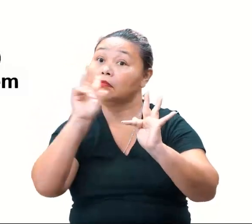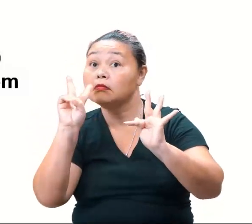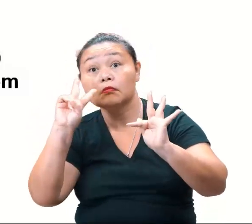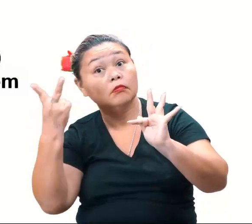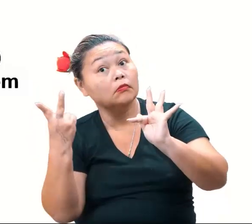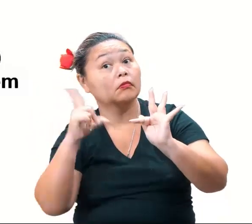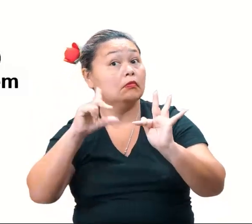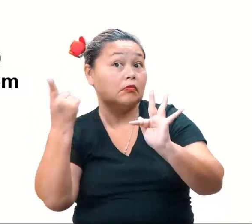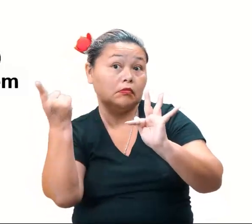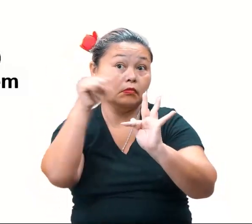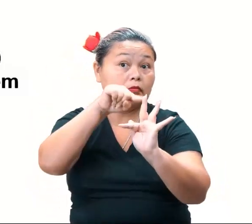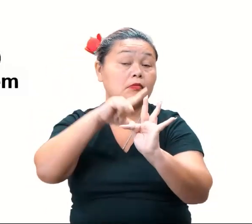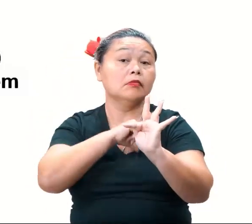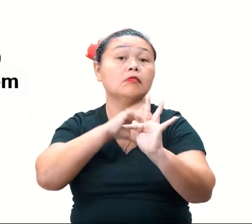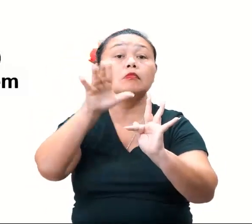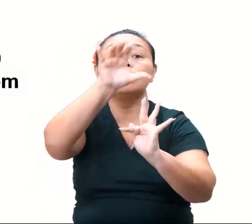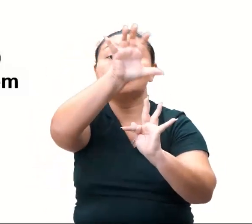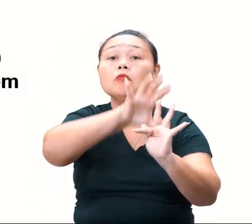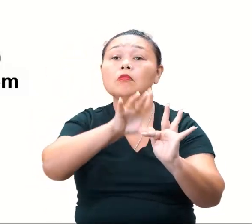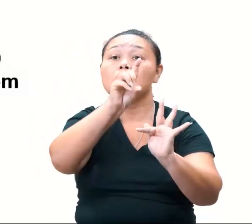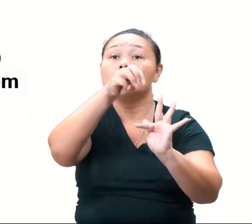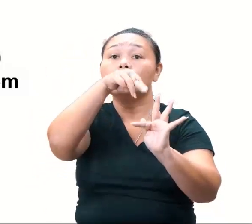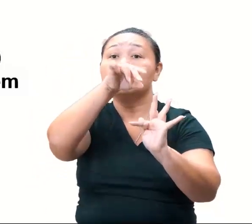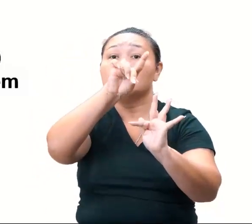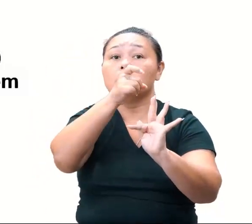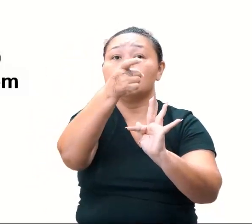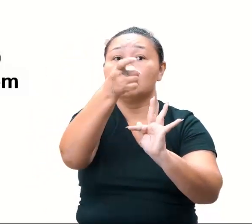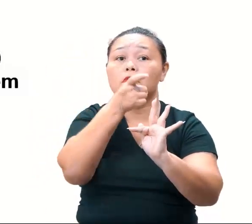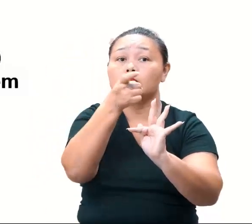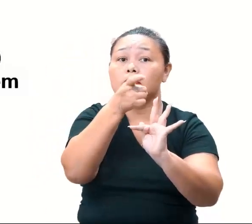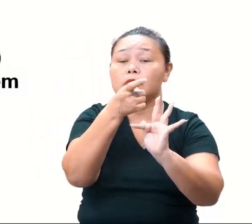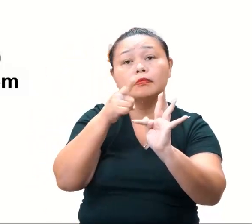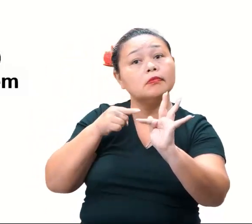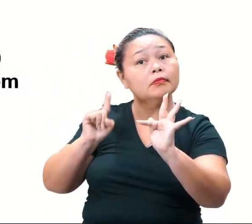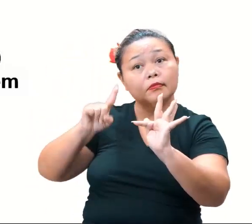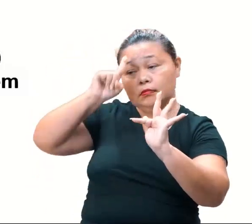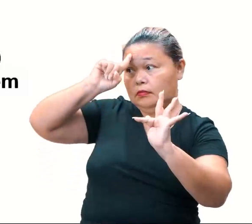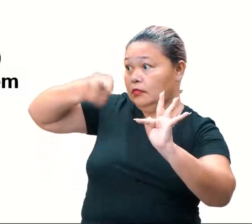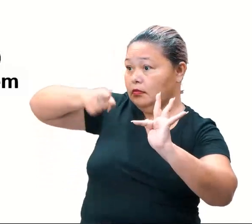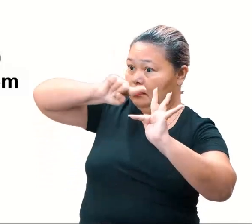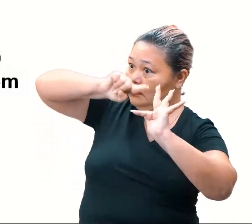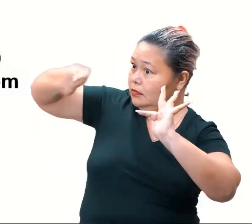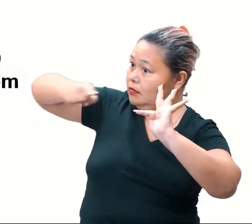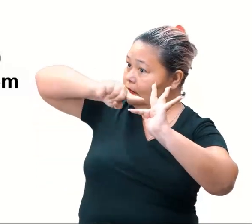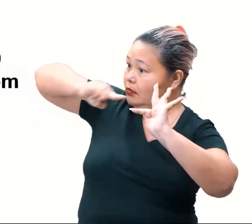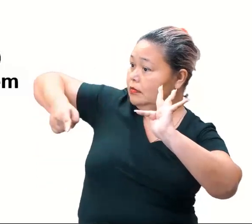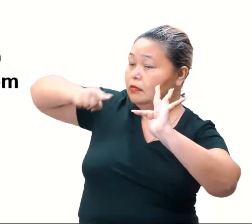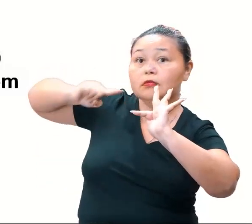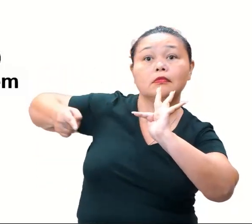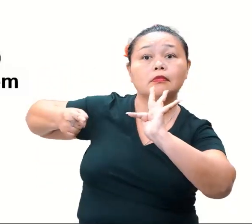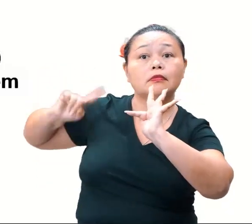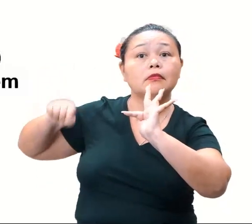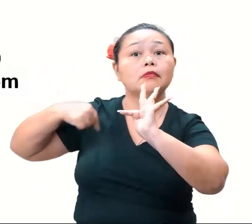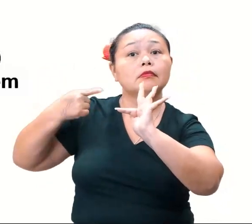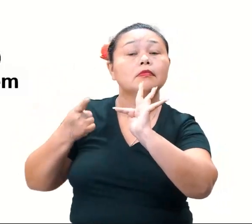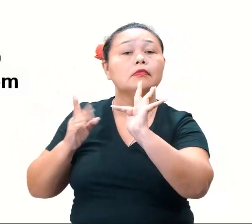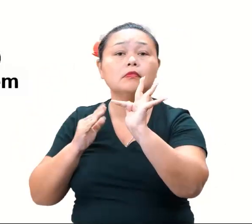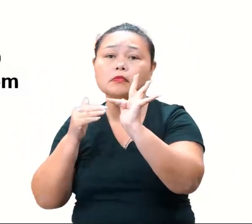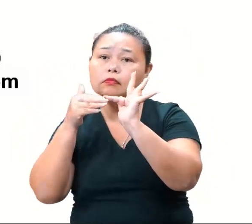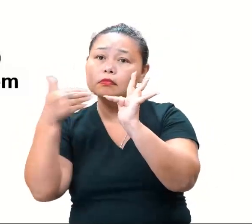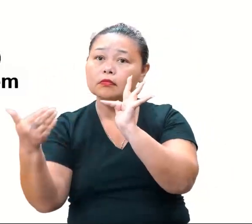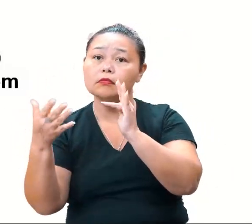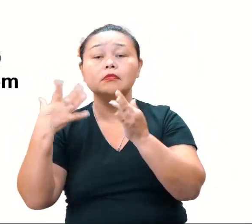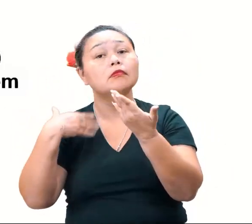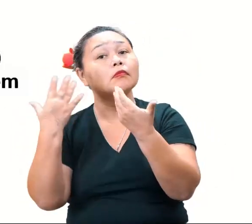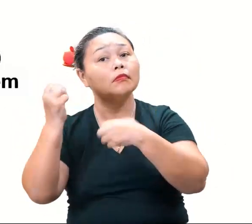né? E quem é o domínio? O domínio é em X, é quem domina, é quem lança as flechinhas, ou seja, é quem entra na máquina de